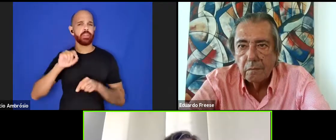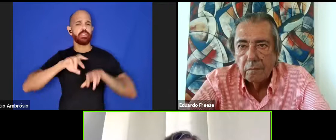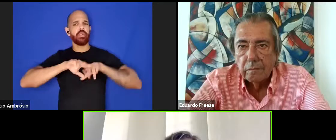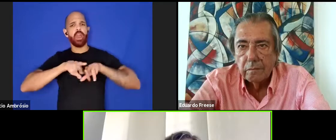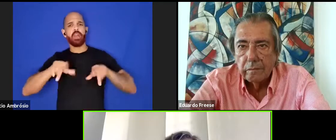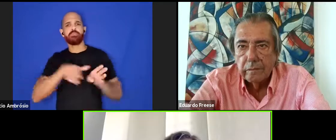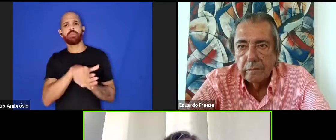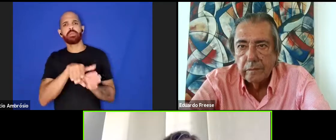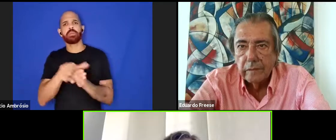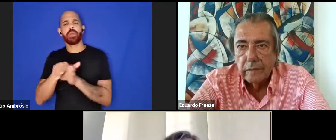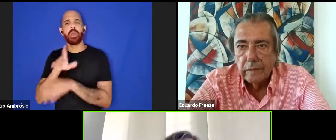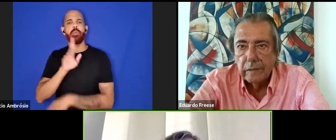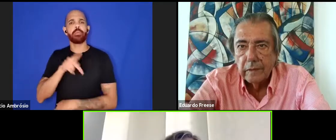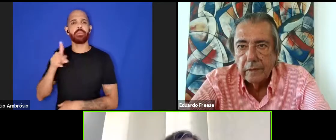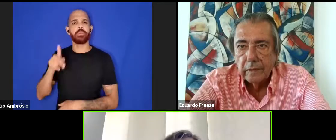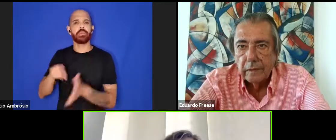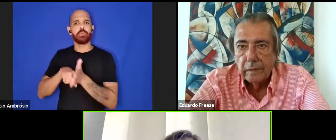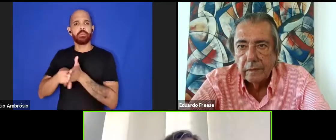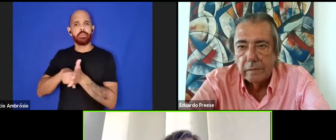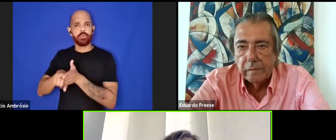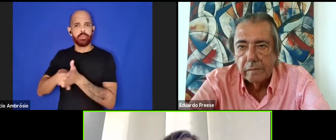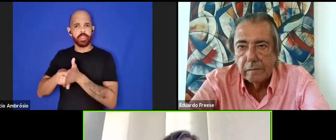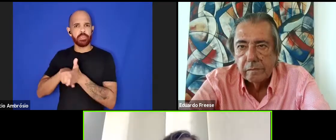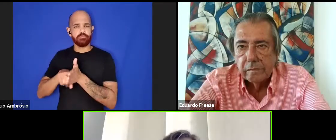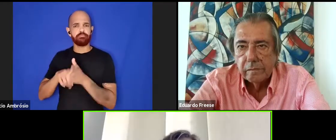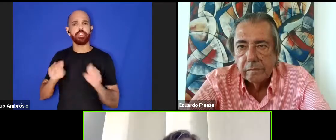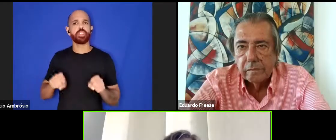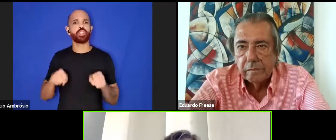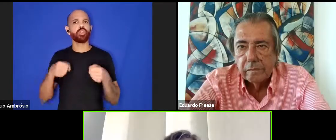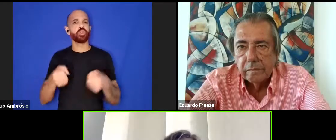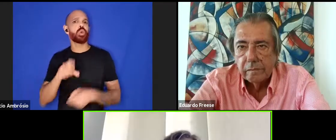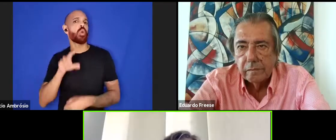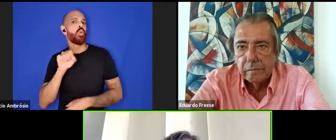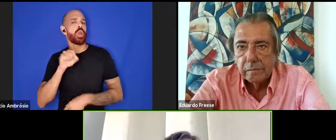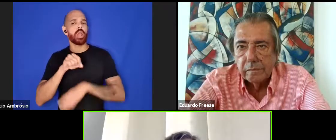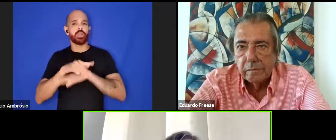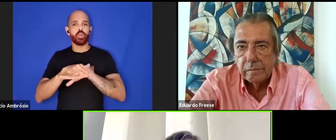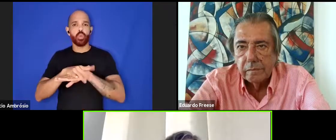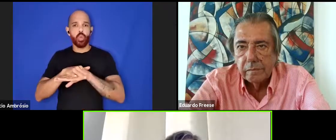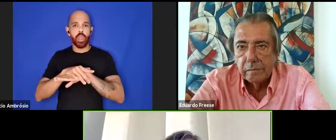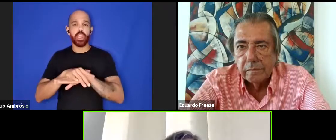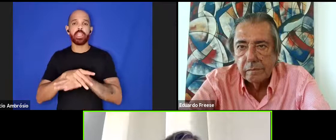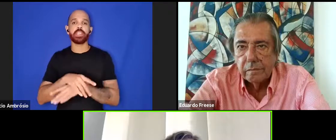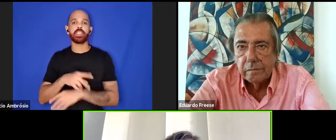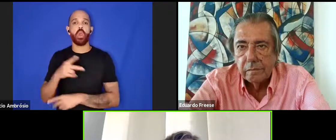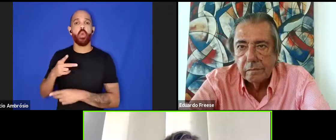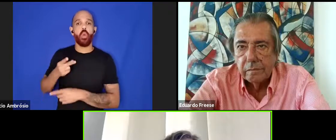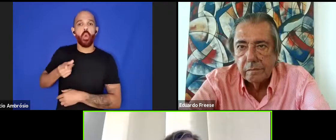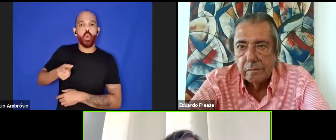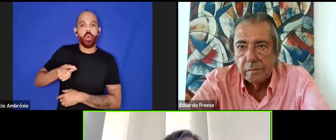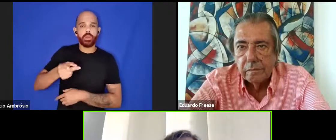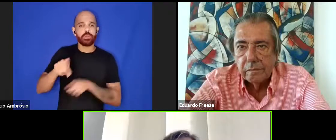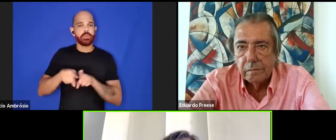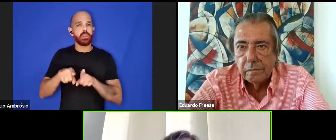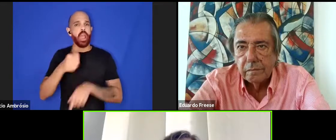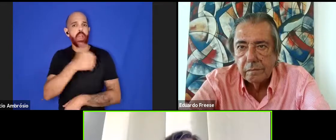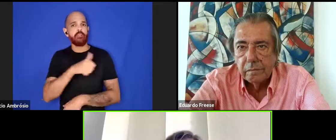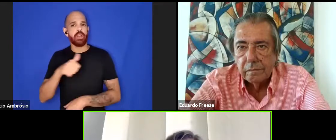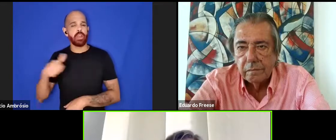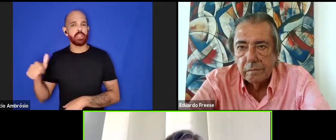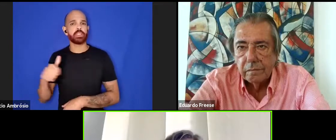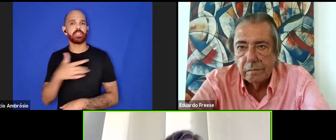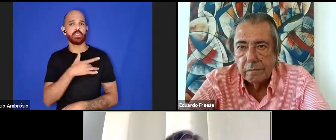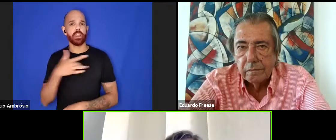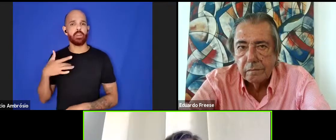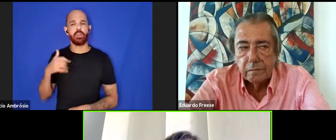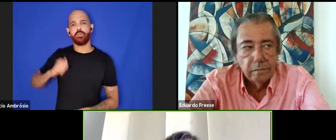de pesquisador e docente, dedicou-se principalmente à epidemiologia das doenças crônicas, à avaliação de programas e serviços de saúde, foi bolsista